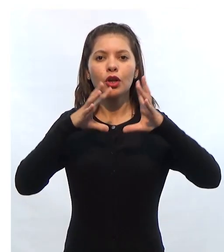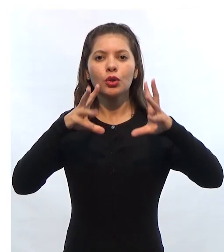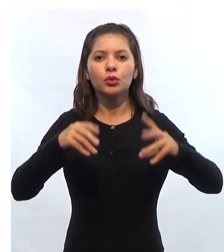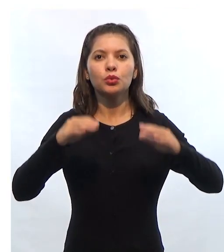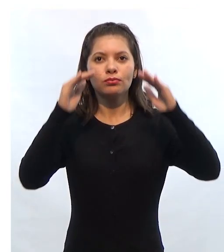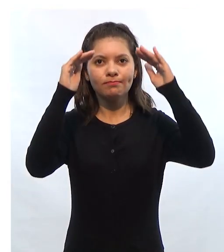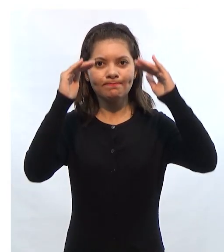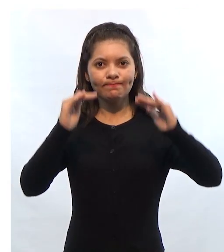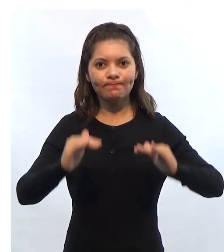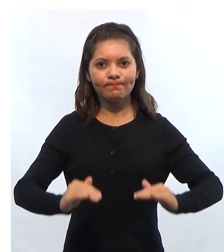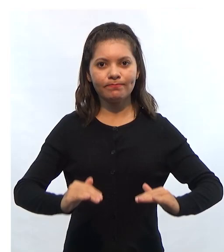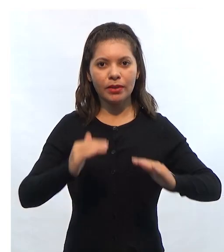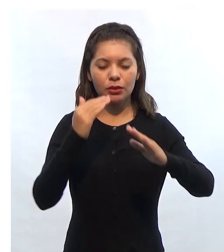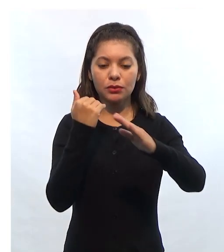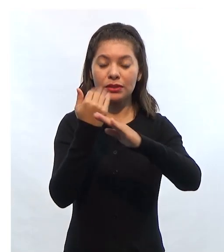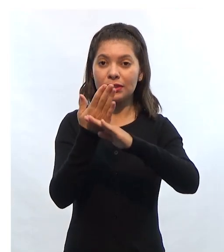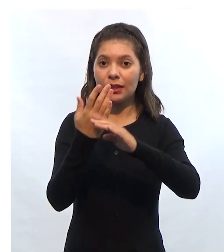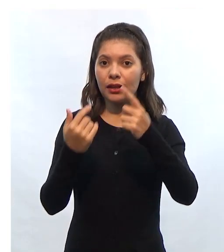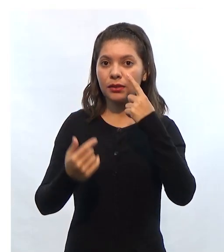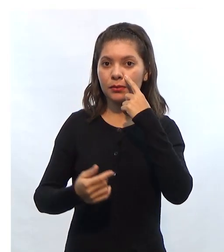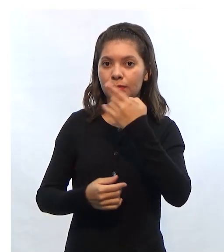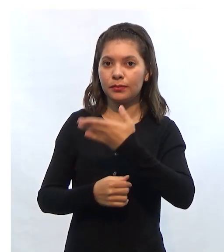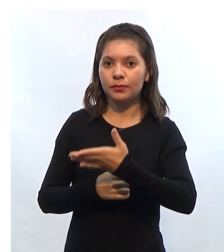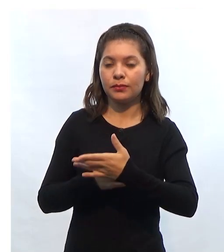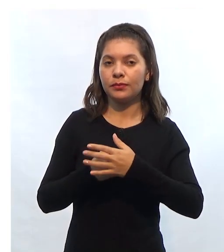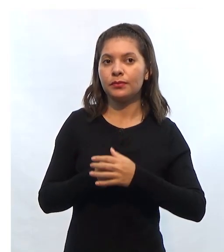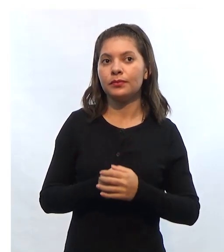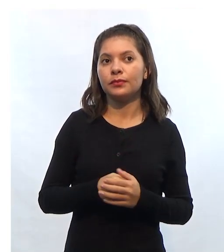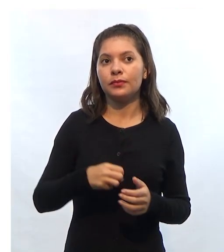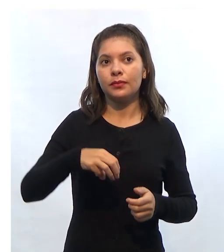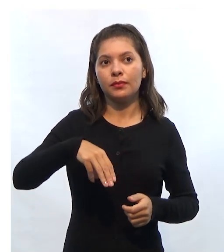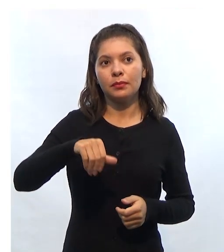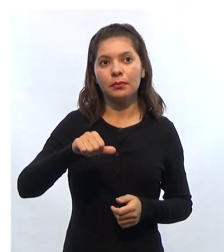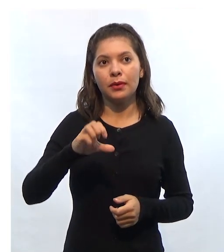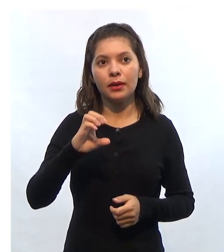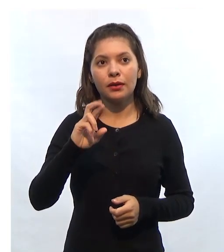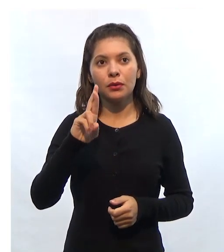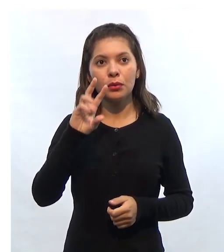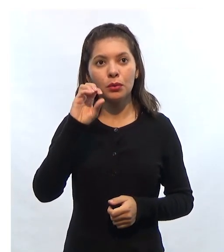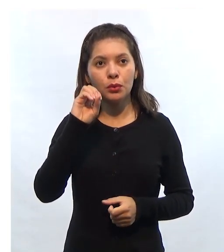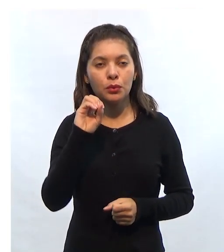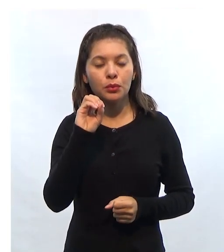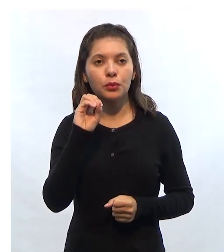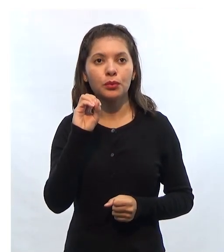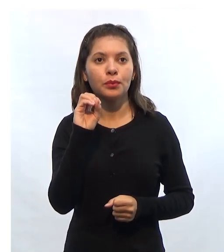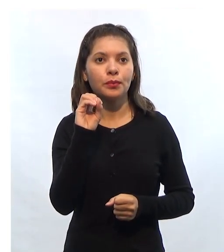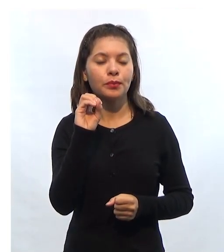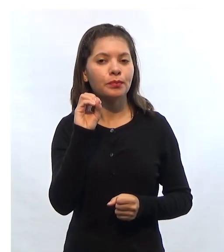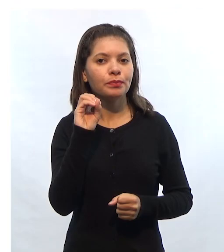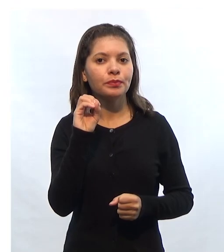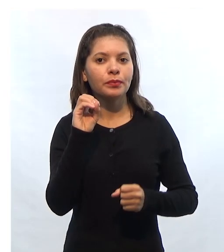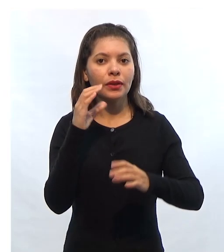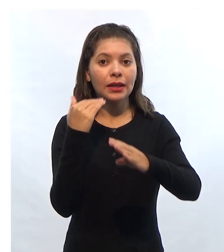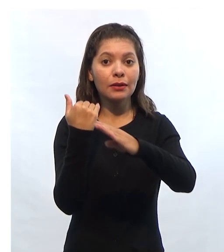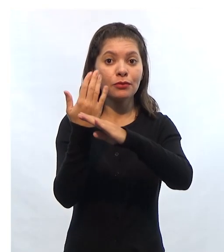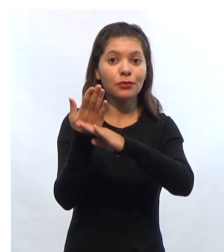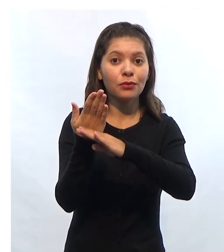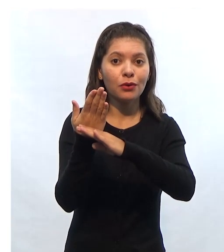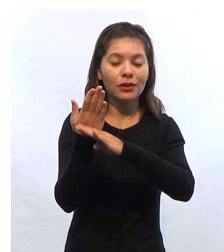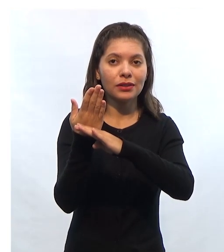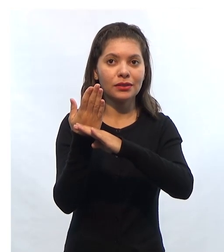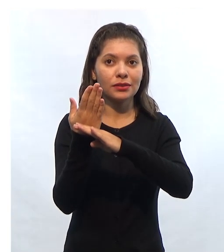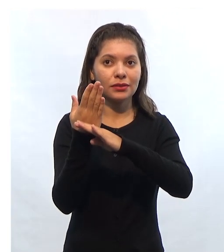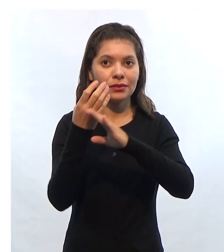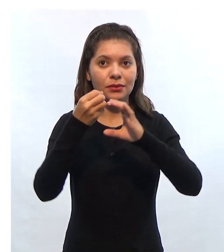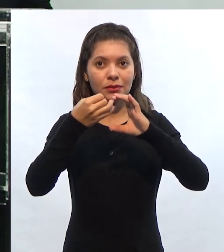Tudo isso são aspectos externos, tá? Por isso é chamado de macroambiente. O macro tem a ver com aspectos